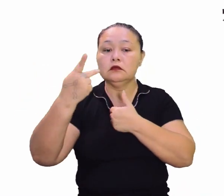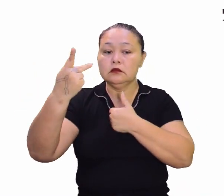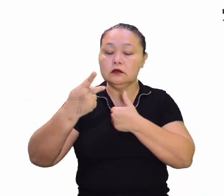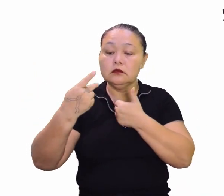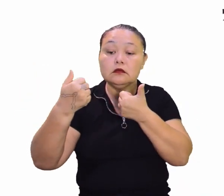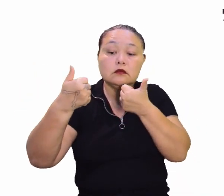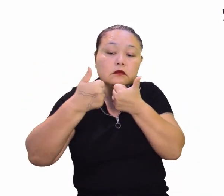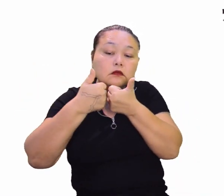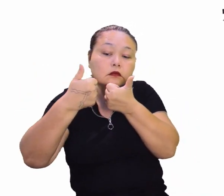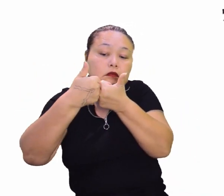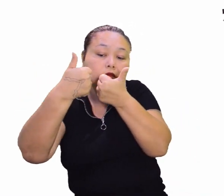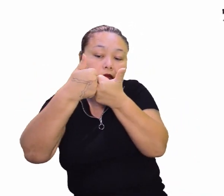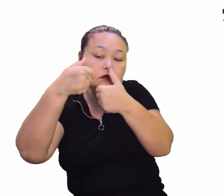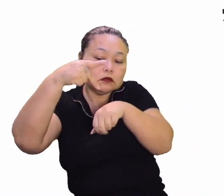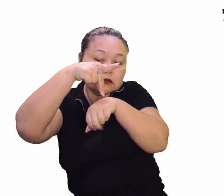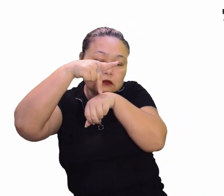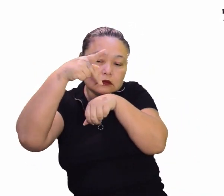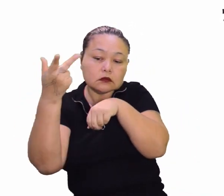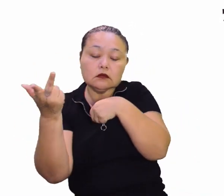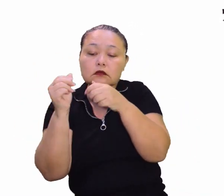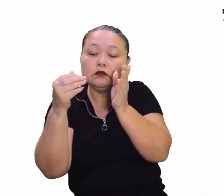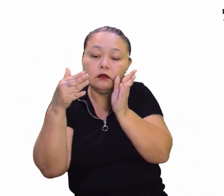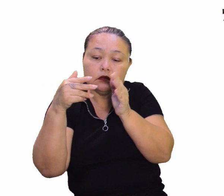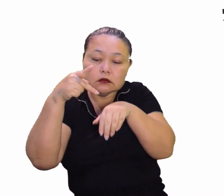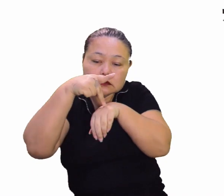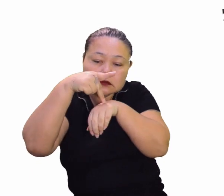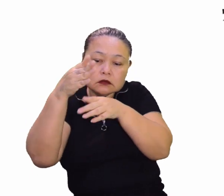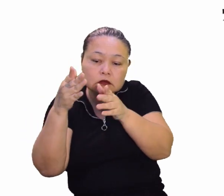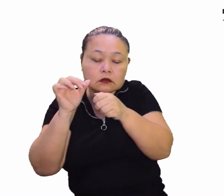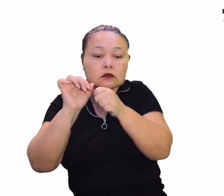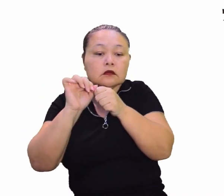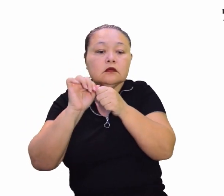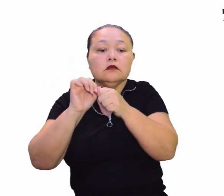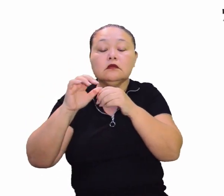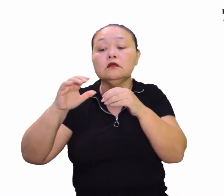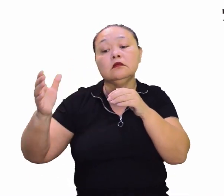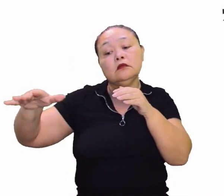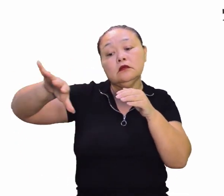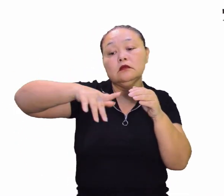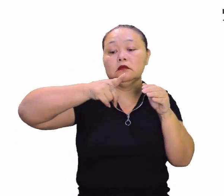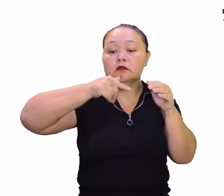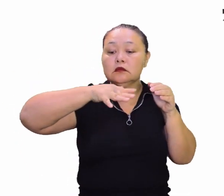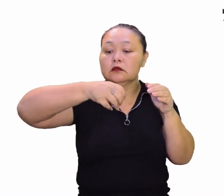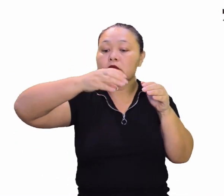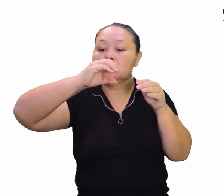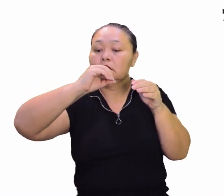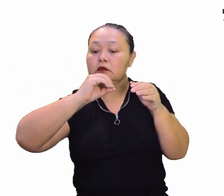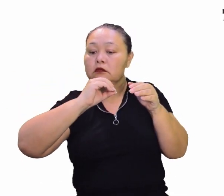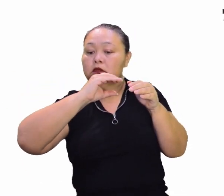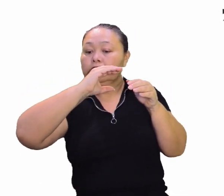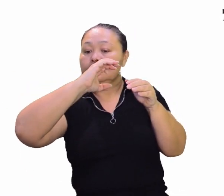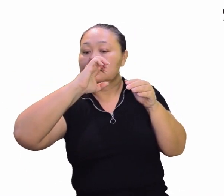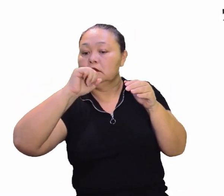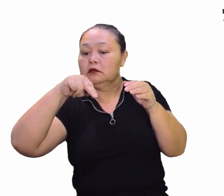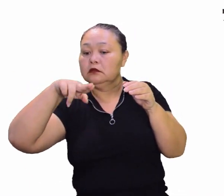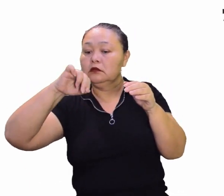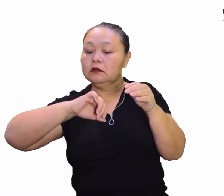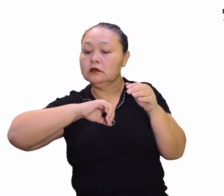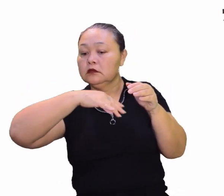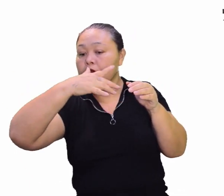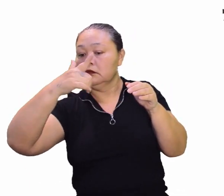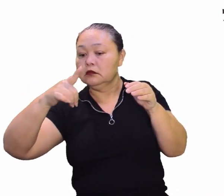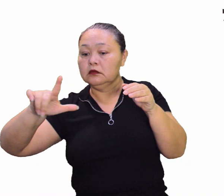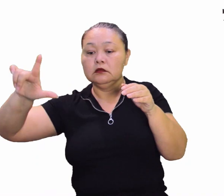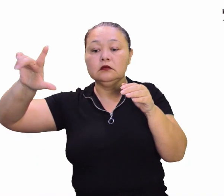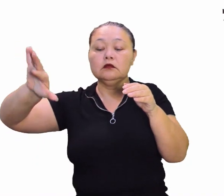asiáticos. São pequenos países, né, professor Jorge? São banhados aí pelo oceano. Se esse oceano está lá no extremo